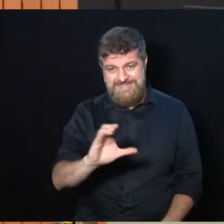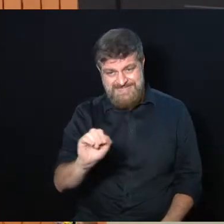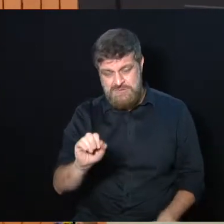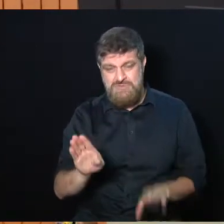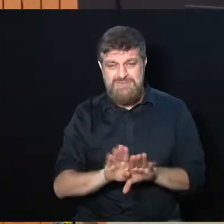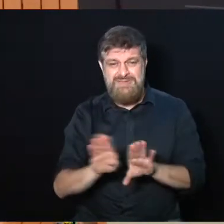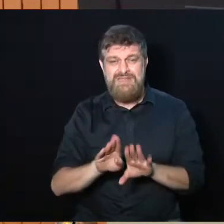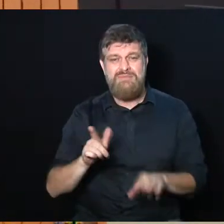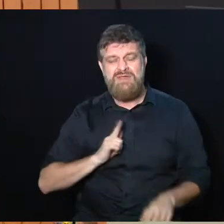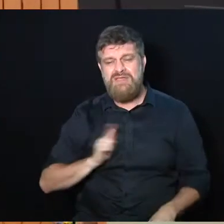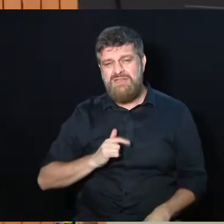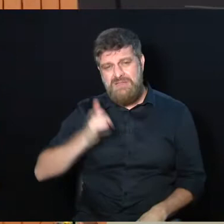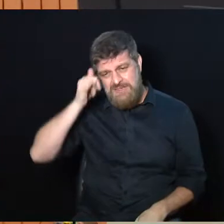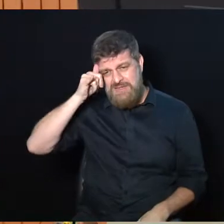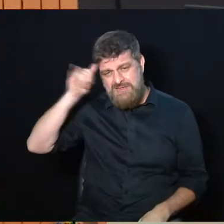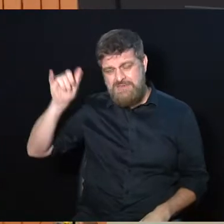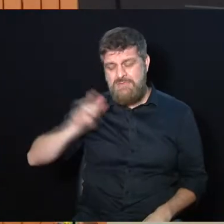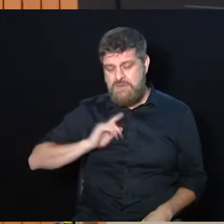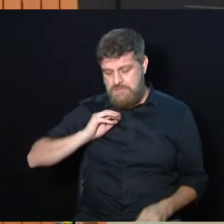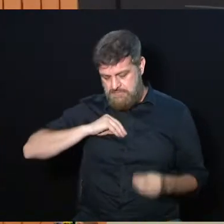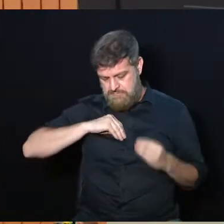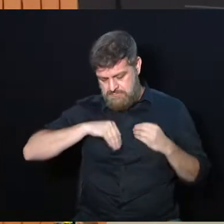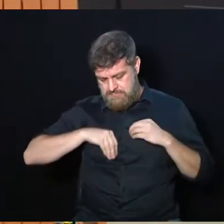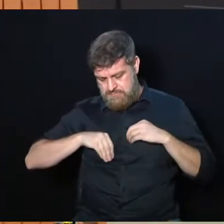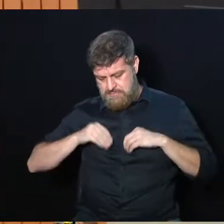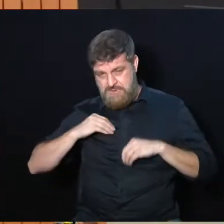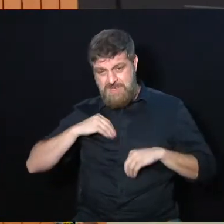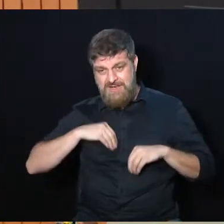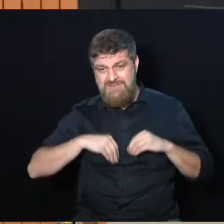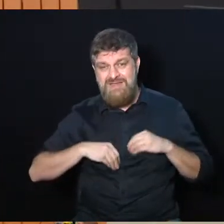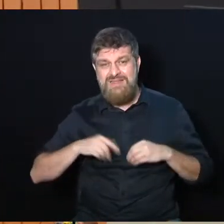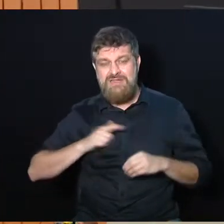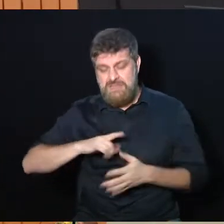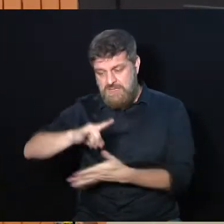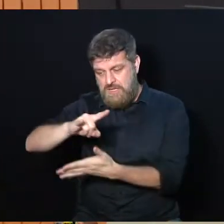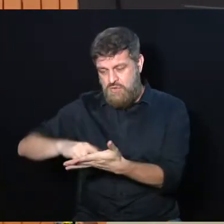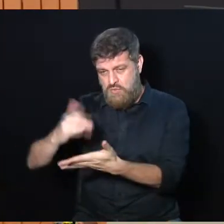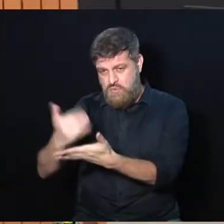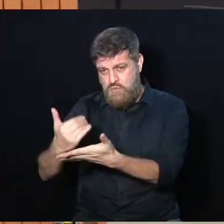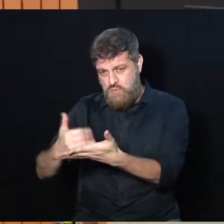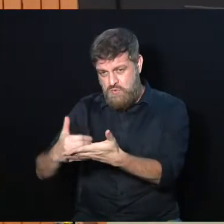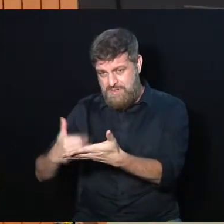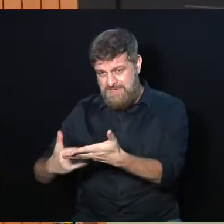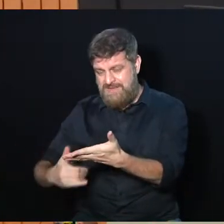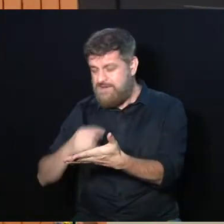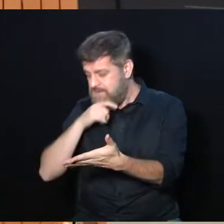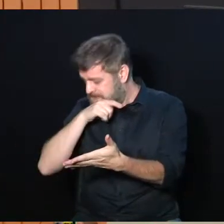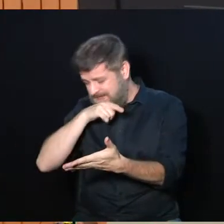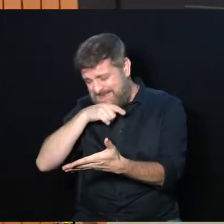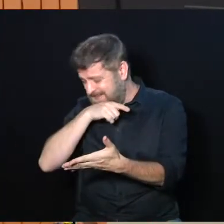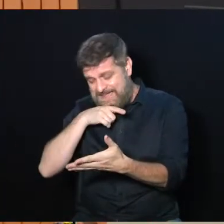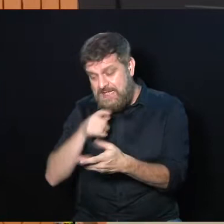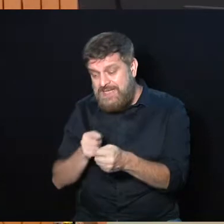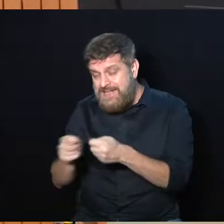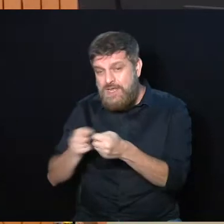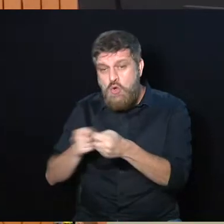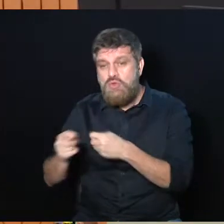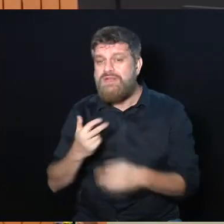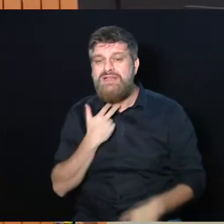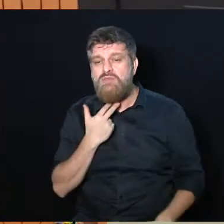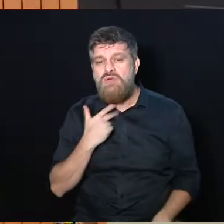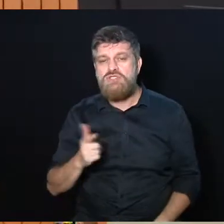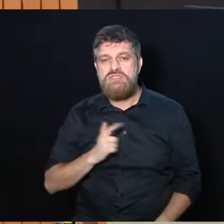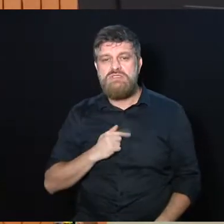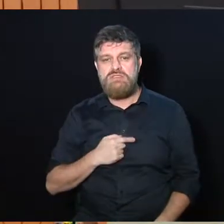exemplo, você tem um indivíduo que tem depressão, ele tem que ter uma prescrição e uma dispensação controlada. Ele não pode ter, vamos